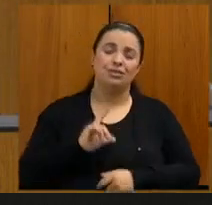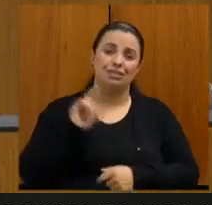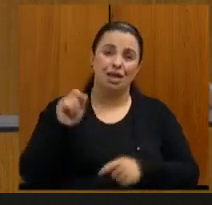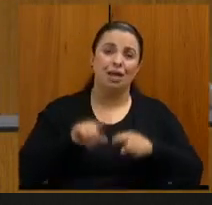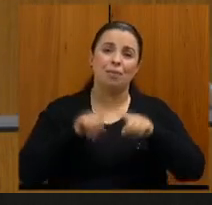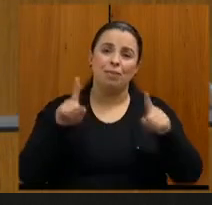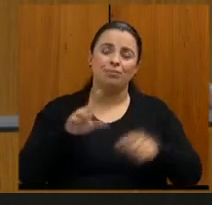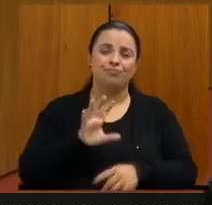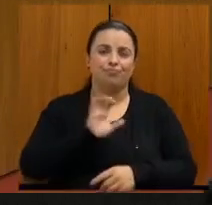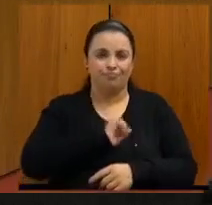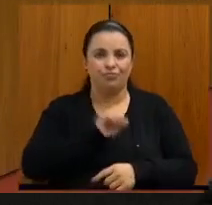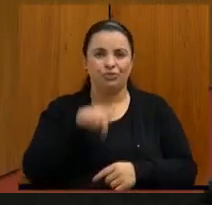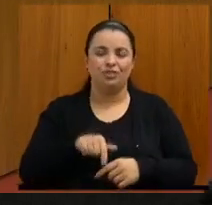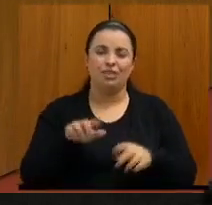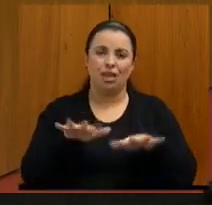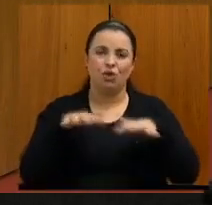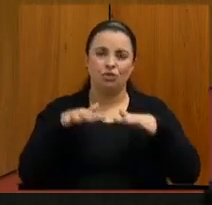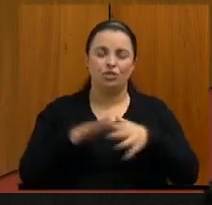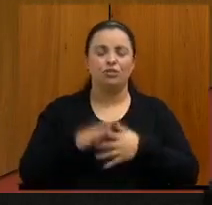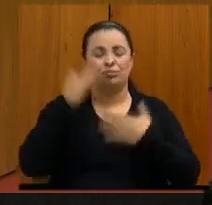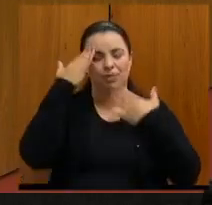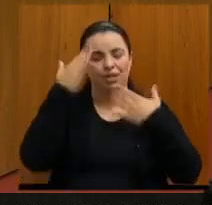você mandar o dinheiro obrigado